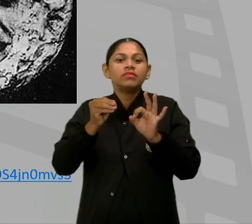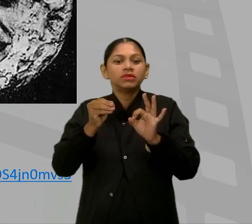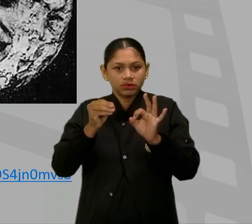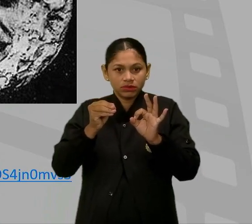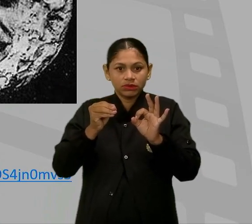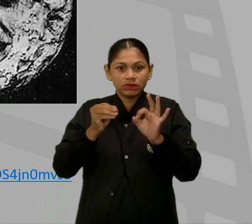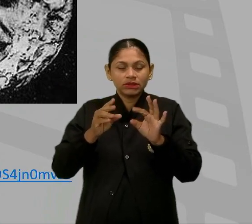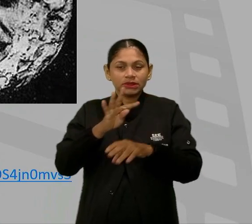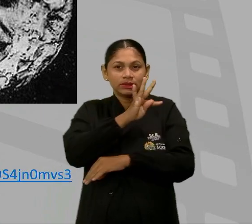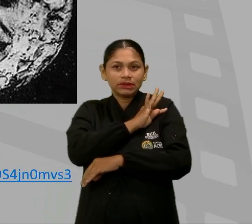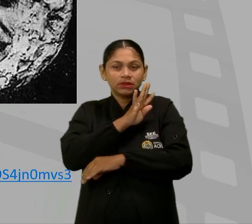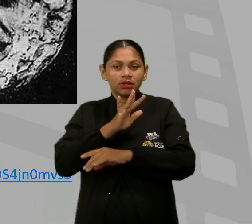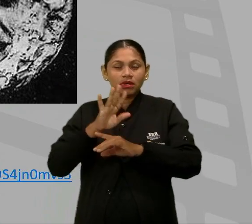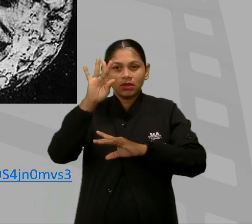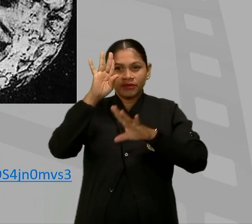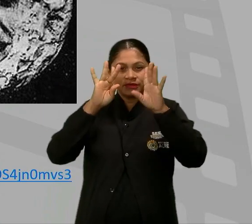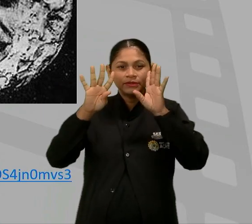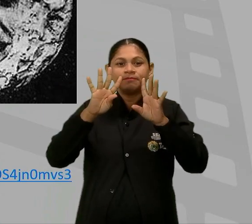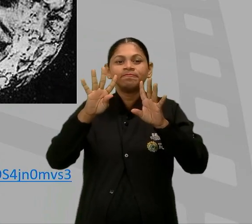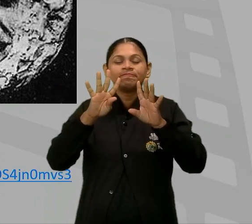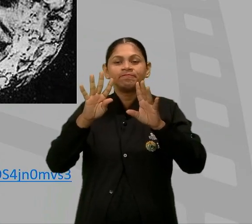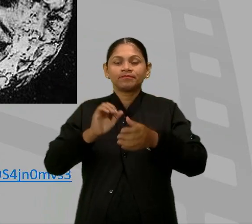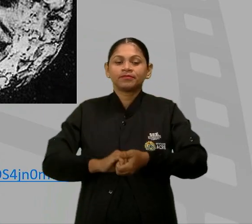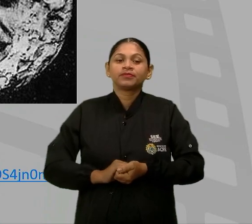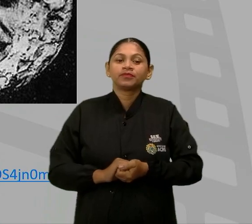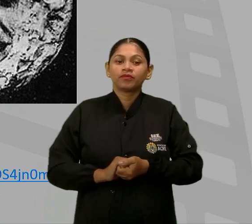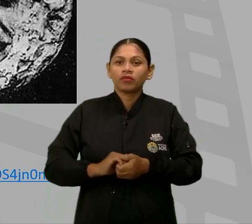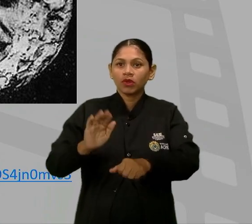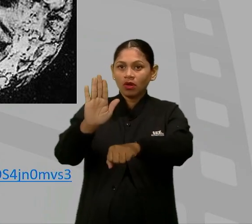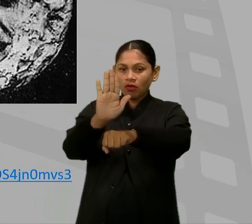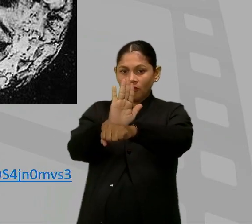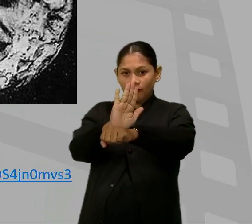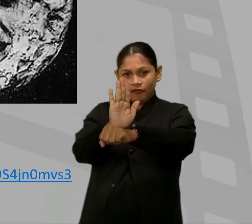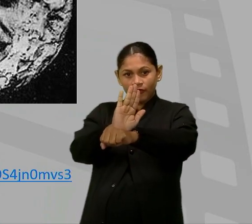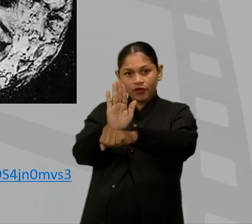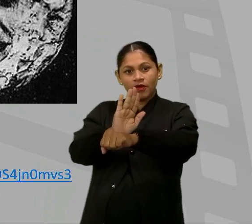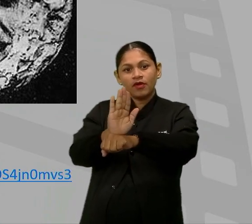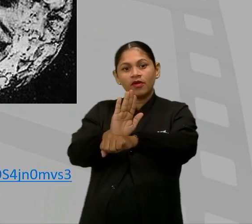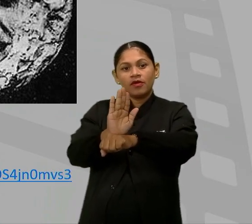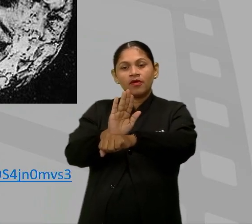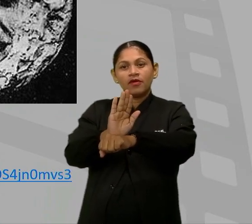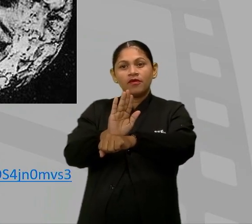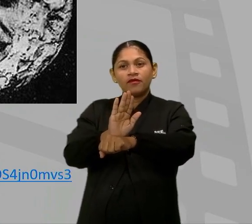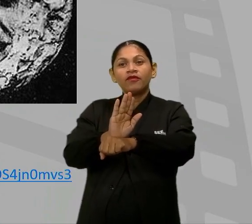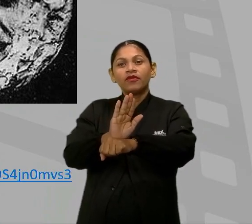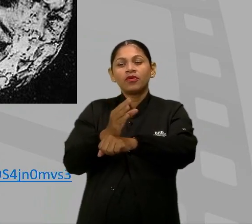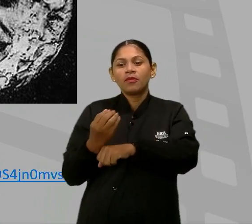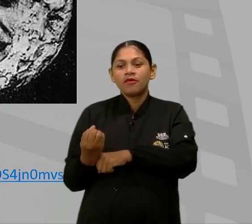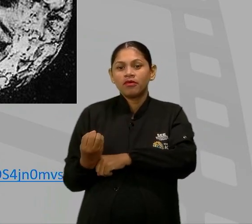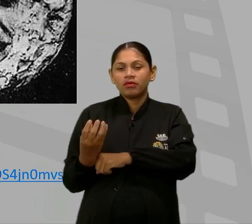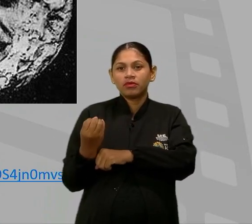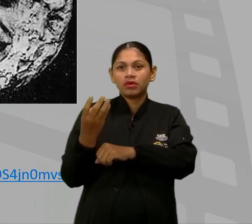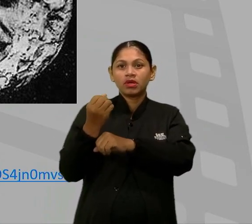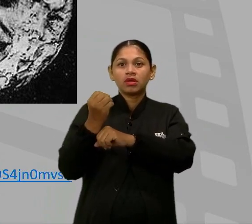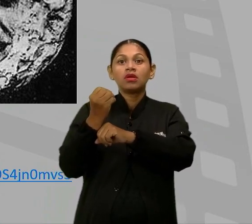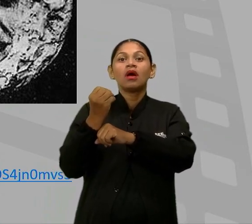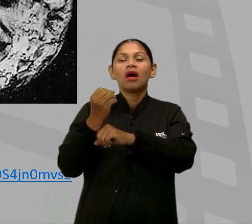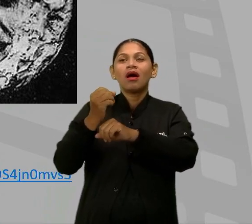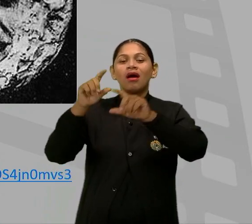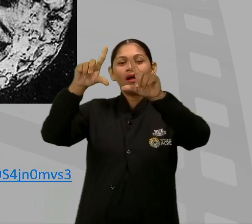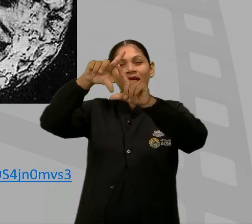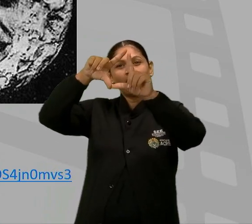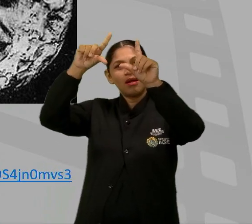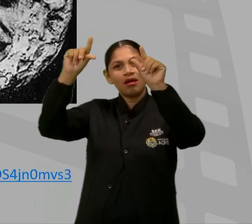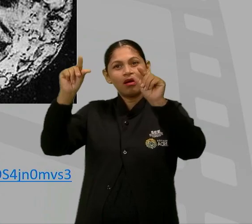fantásticas como Viagem à Lua. Nesse filme, Méliès, ele fez o papel de um professor